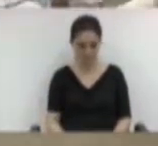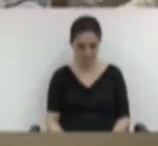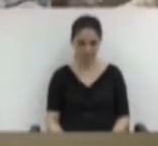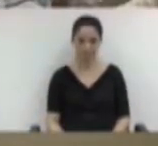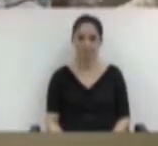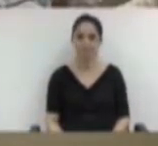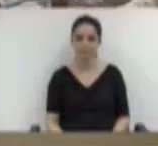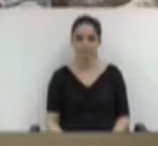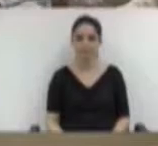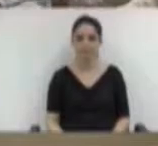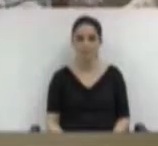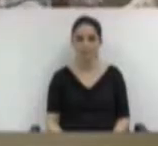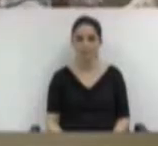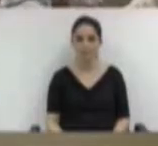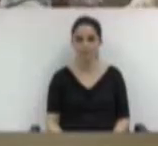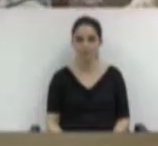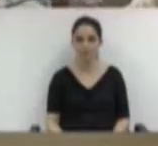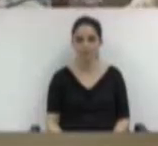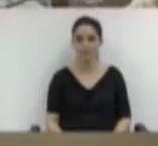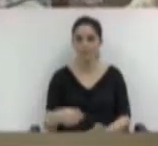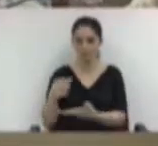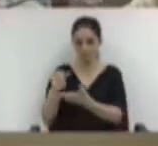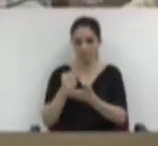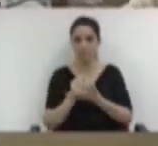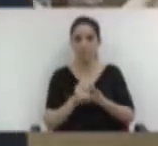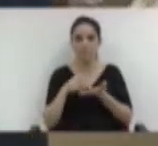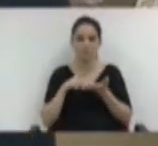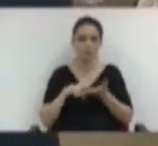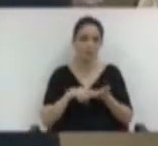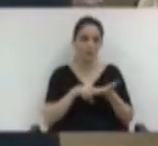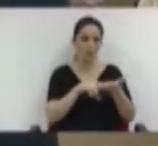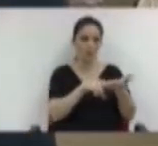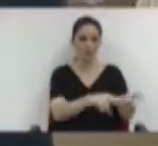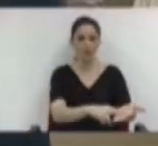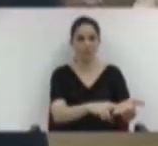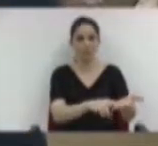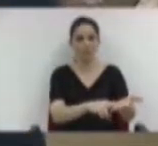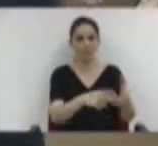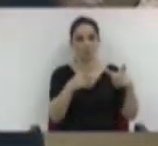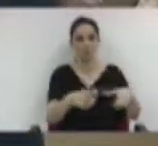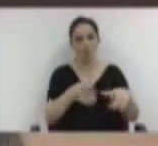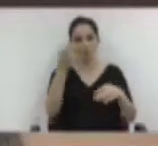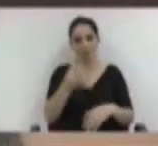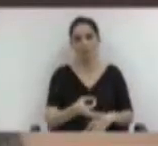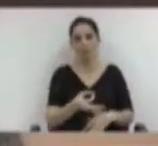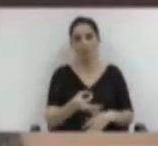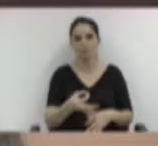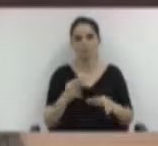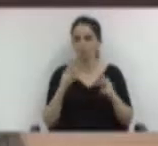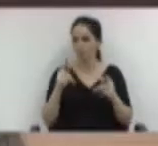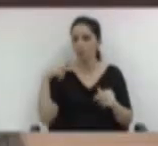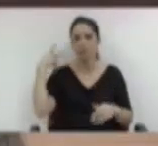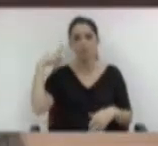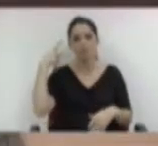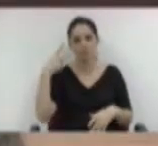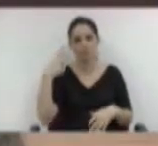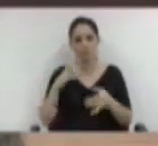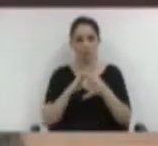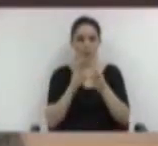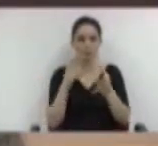Esta presidência recebe o ofício e encaminha ao expediente, onde ficará à disposição de todos os vereadores.